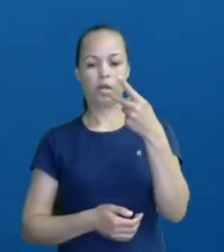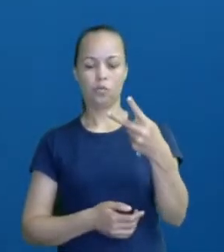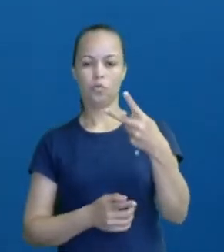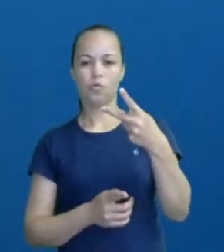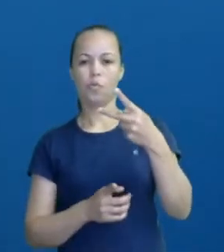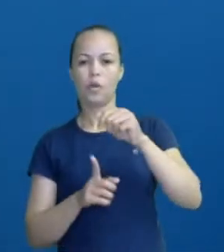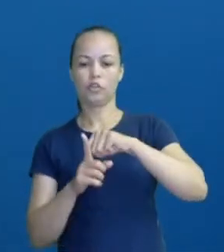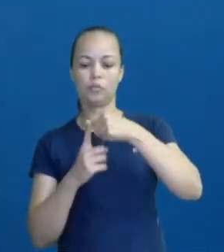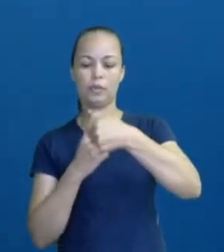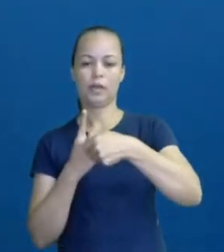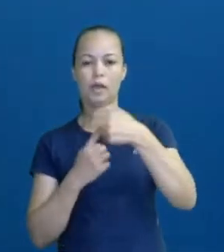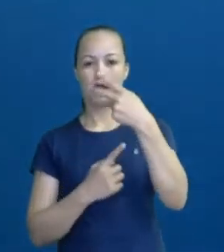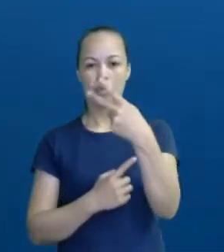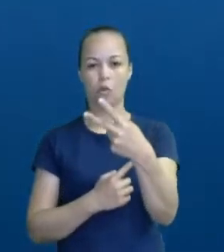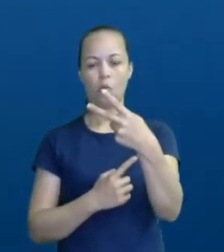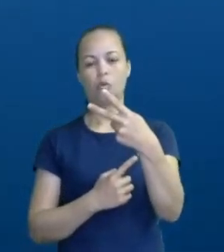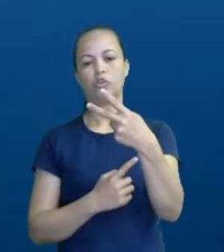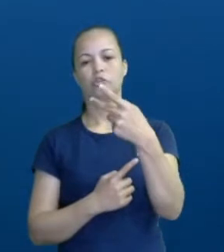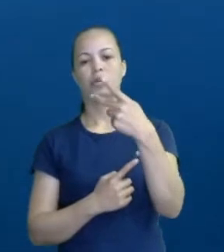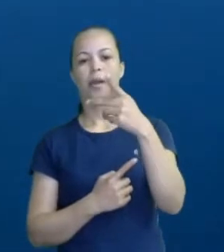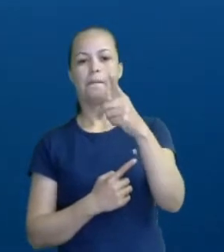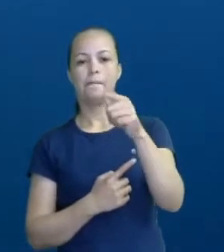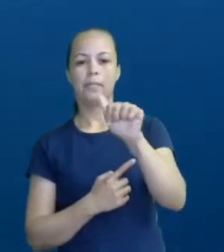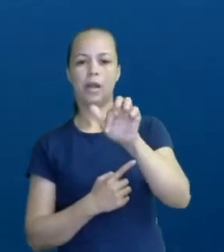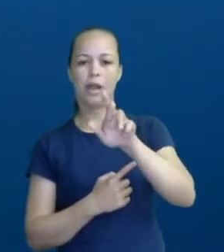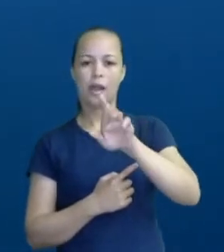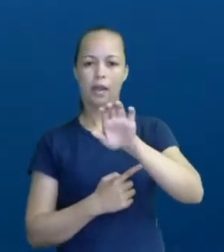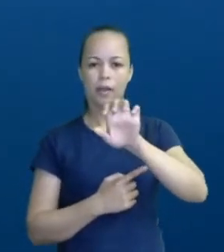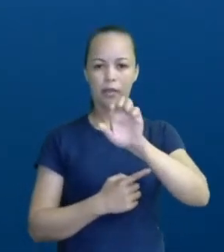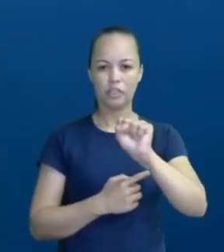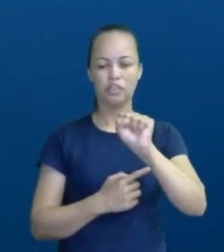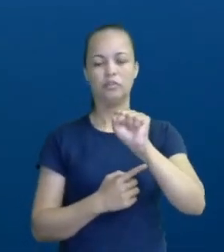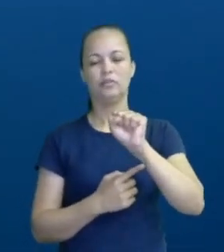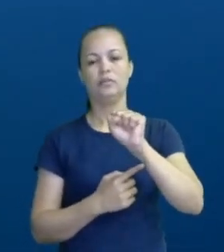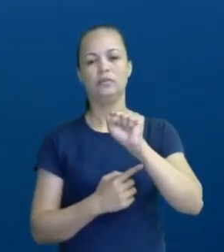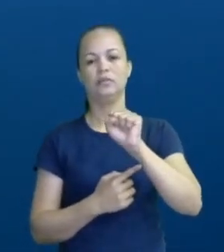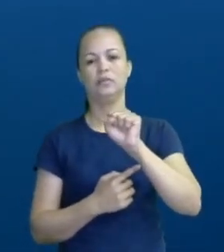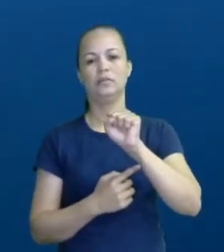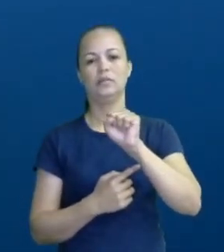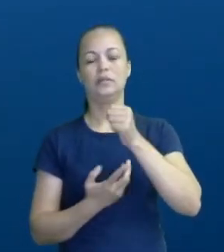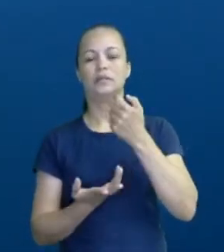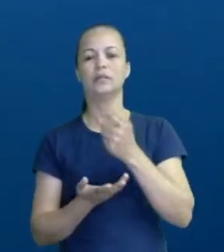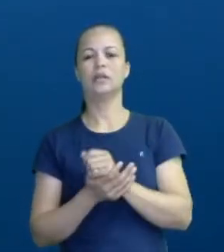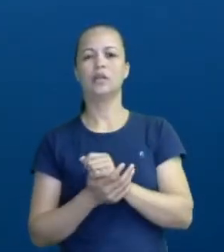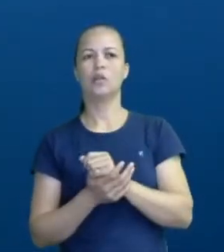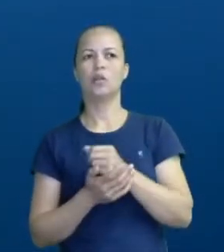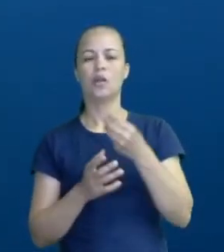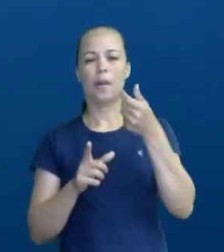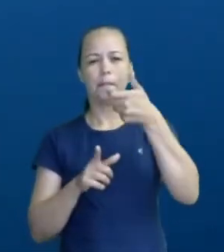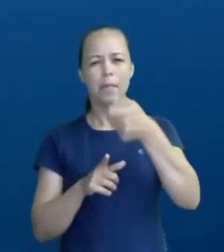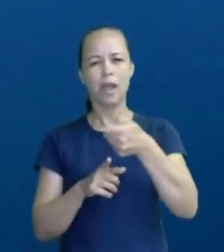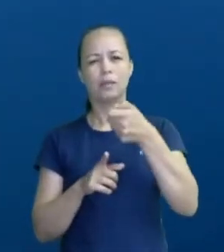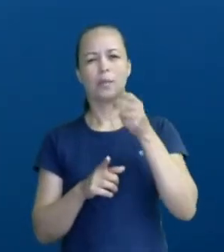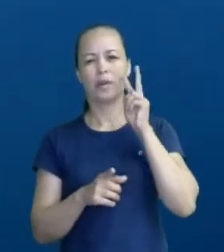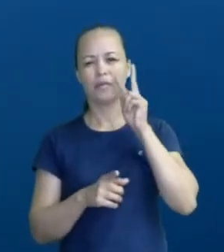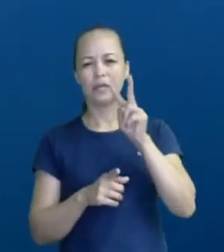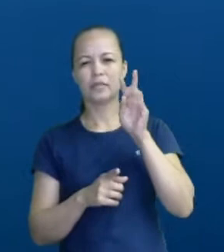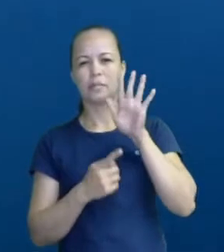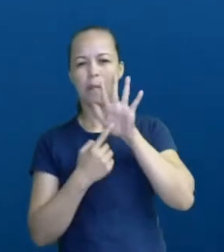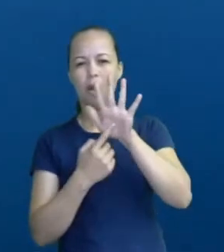bananas, 2 pares de bananas. Vou apertar e vou ver se aparece mais alguma banana.